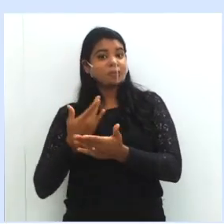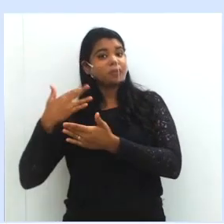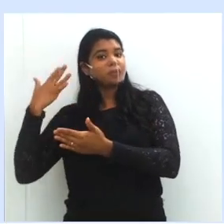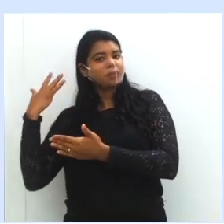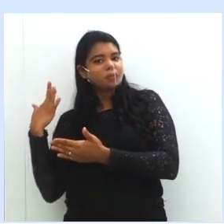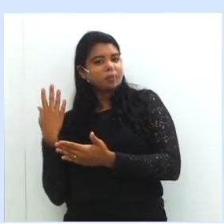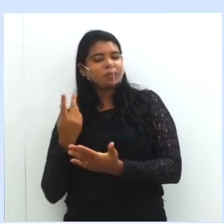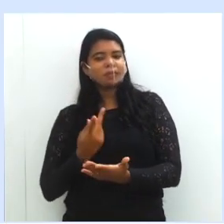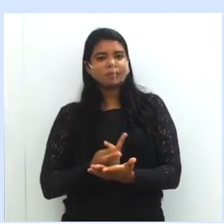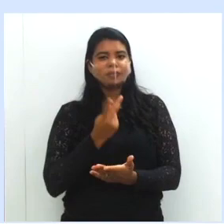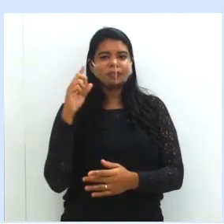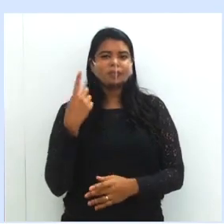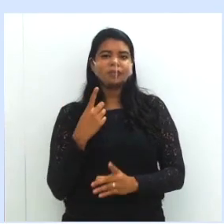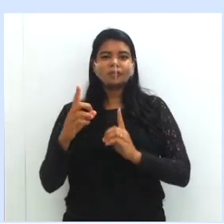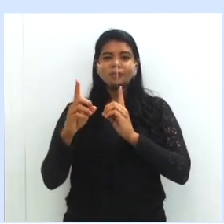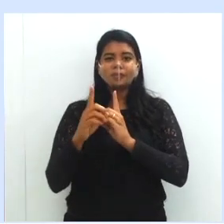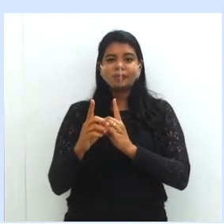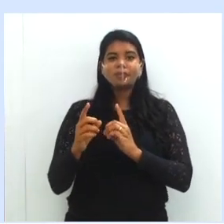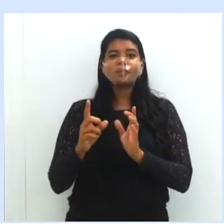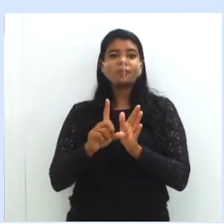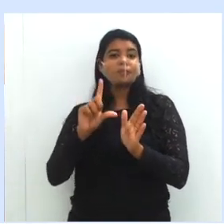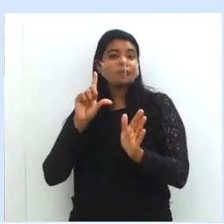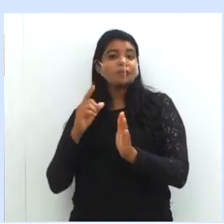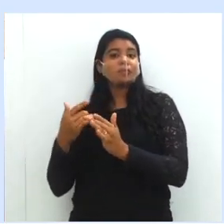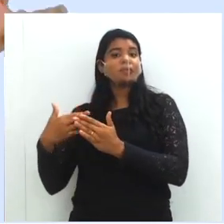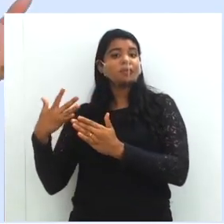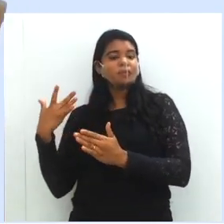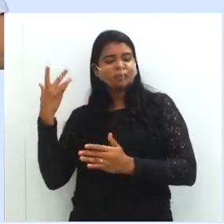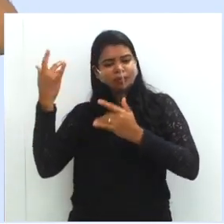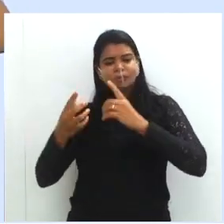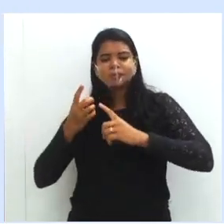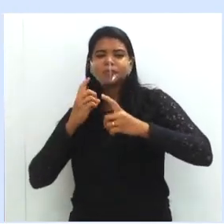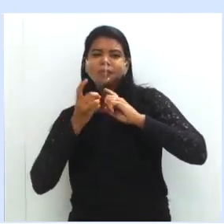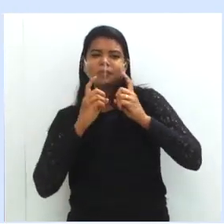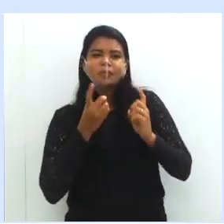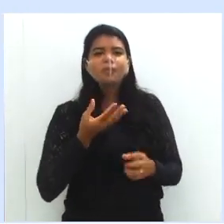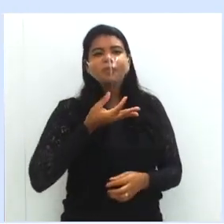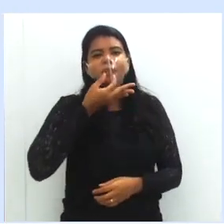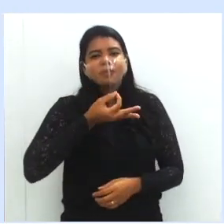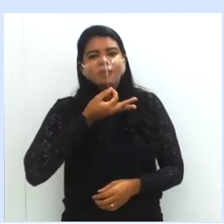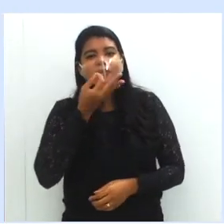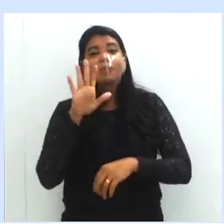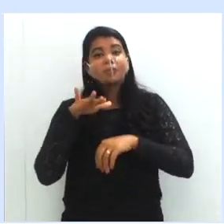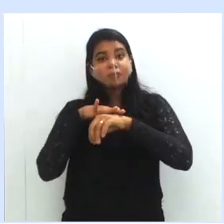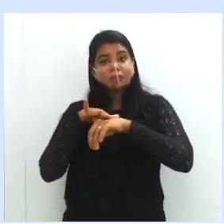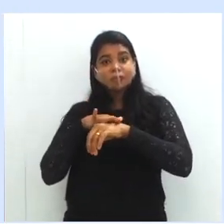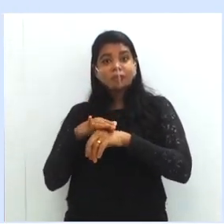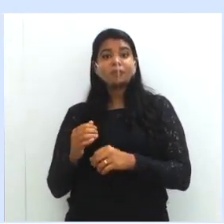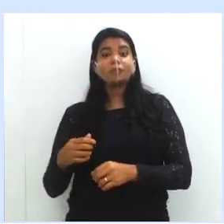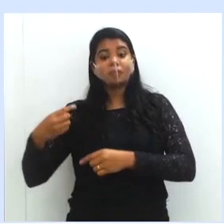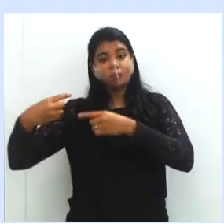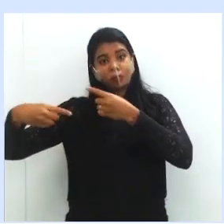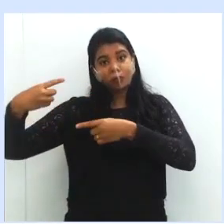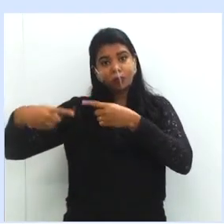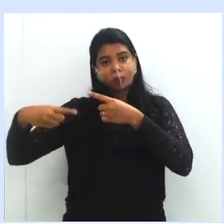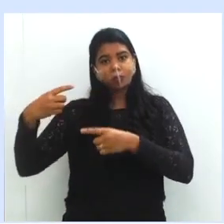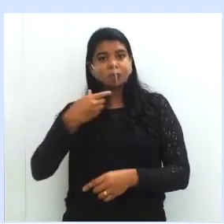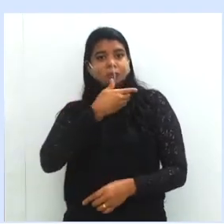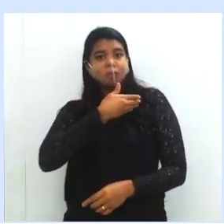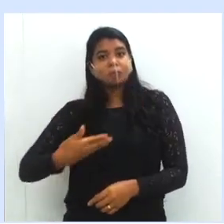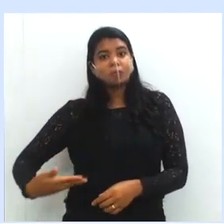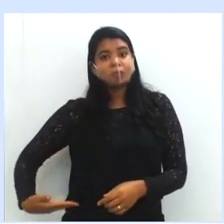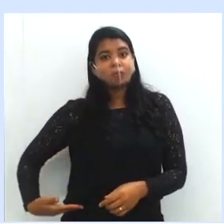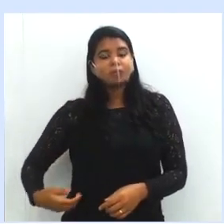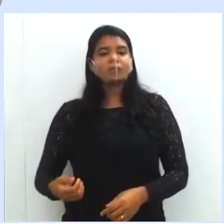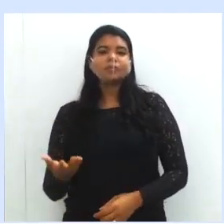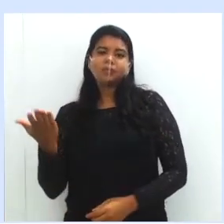aula passada, no nosso encontro anterior, nós falamos, nós debatemos, conversamos um pouco sobre políticas